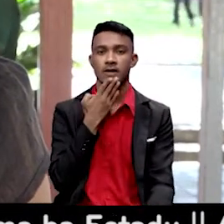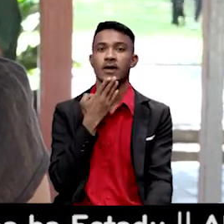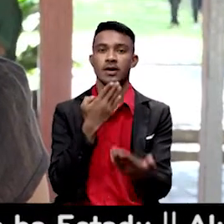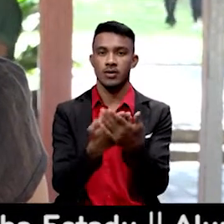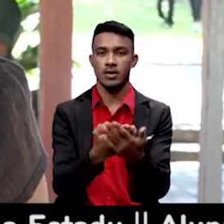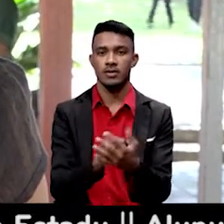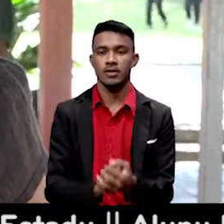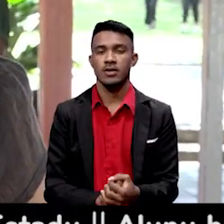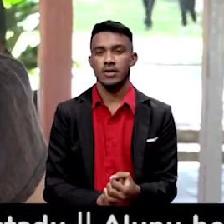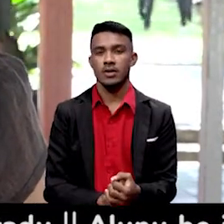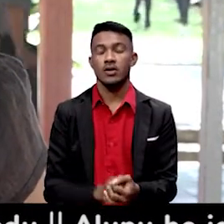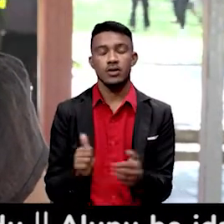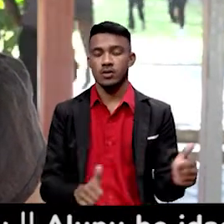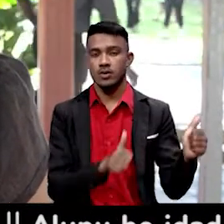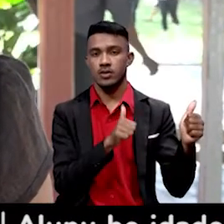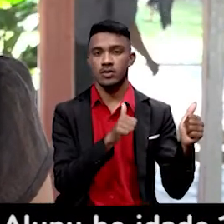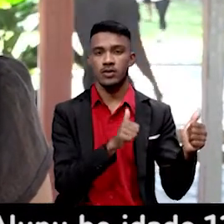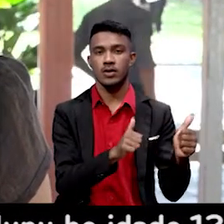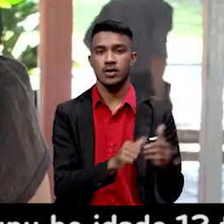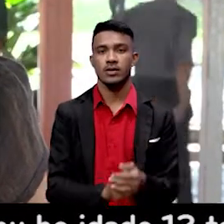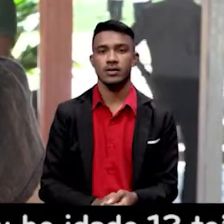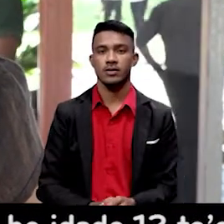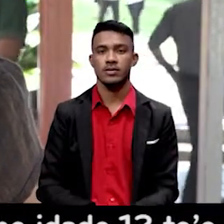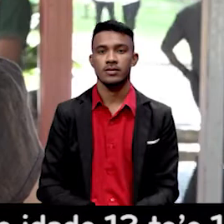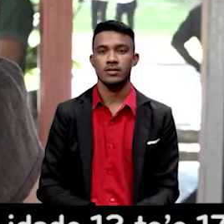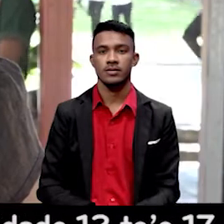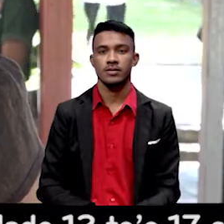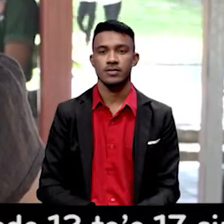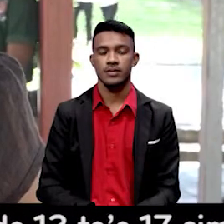se dá o adequado tuir tuir